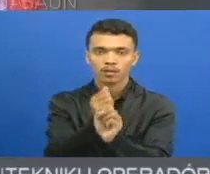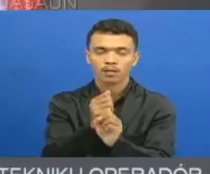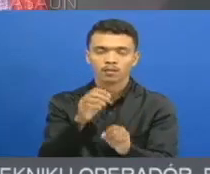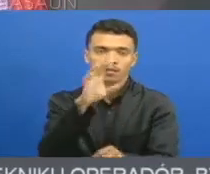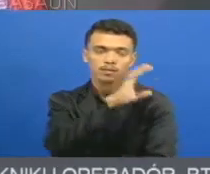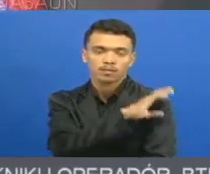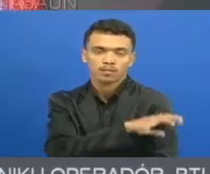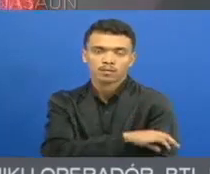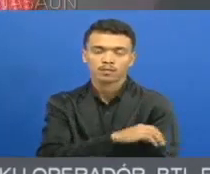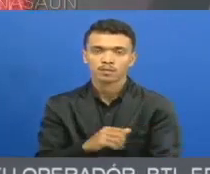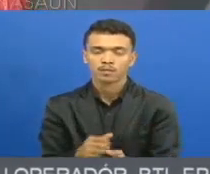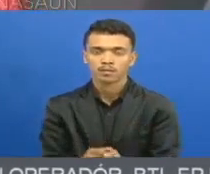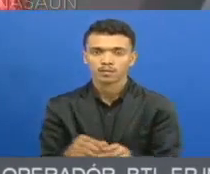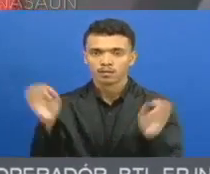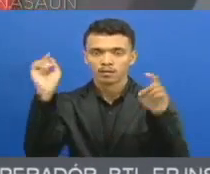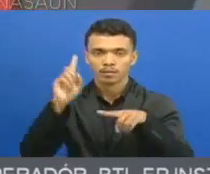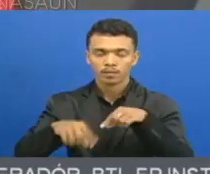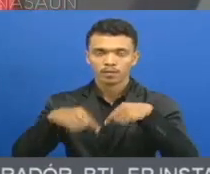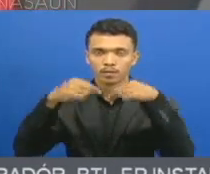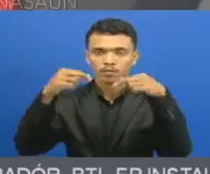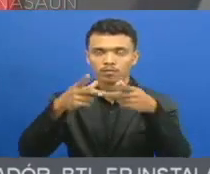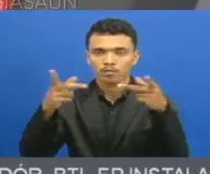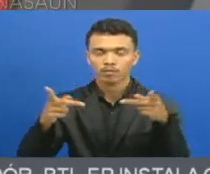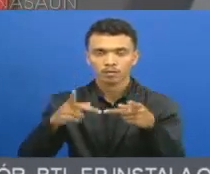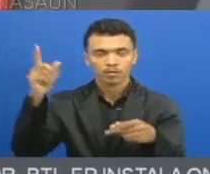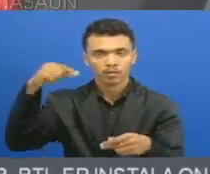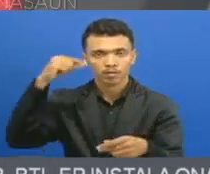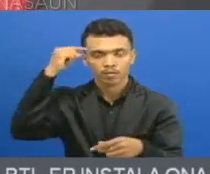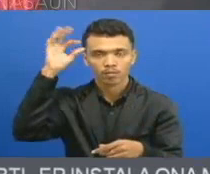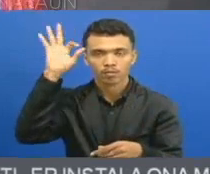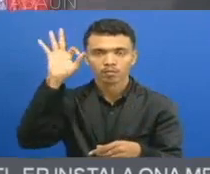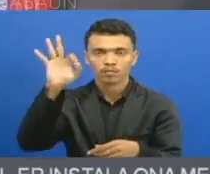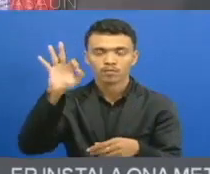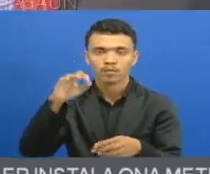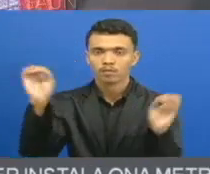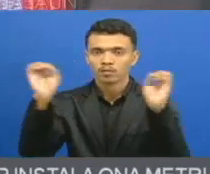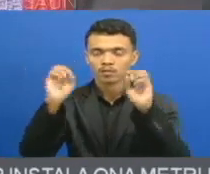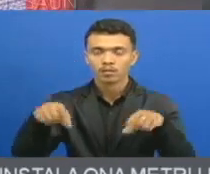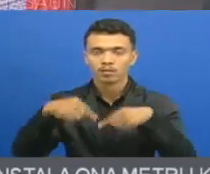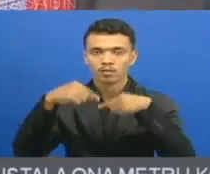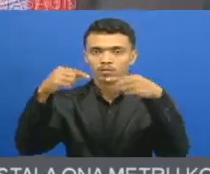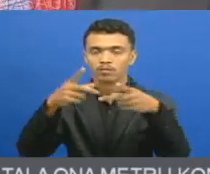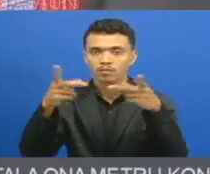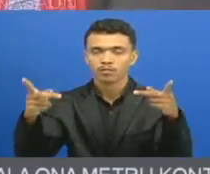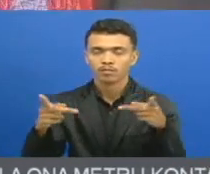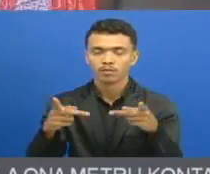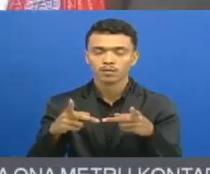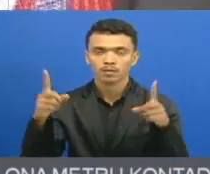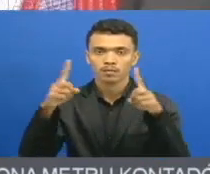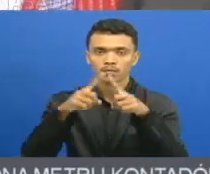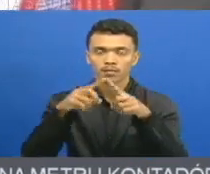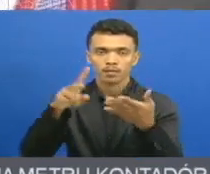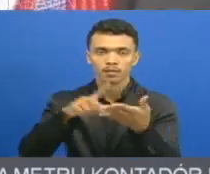segurança. Nela por passo, não no governo constitucional, sei lá por espaço, para